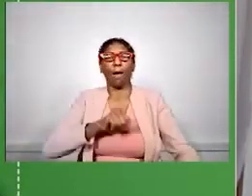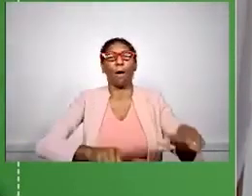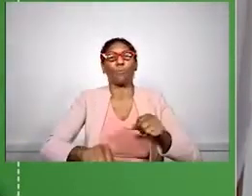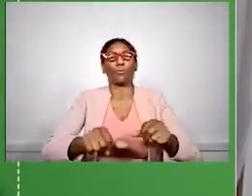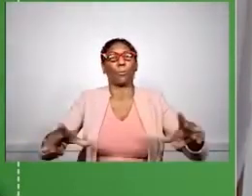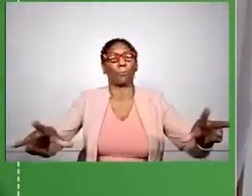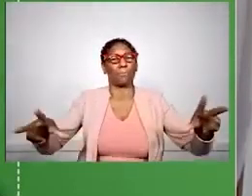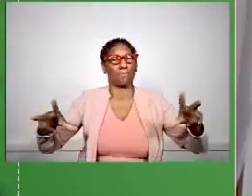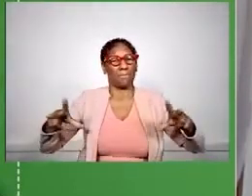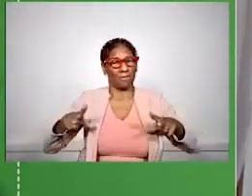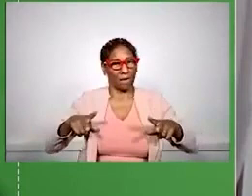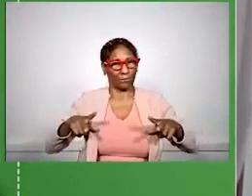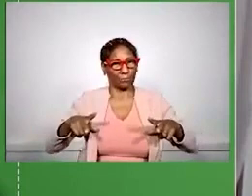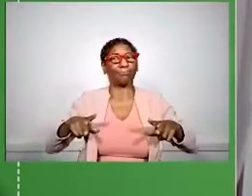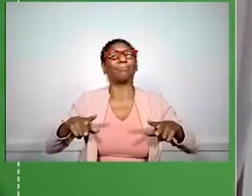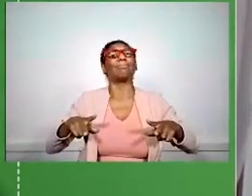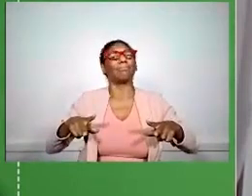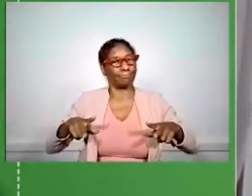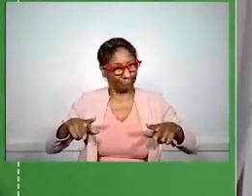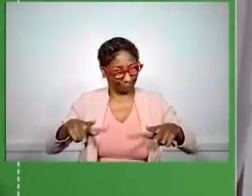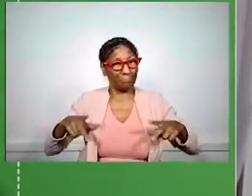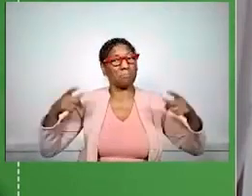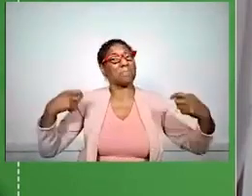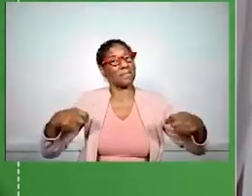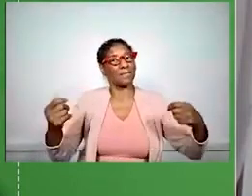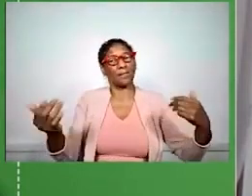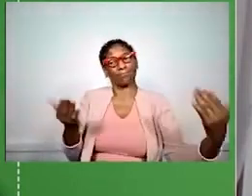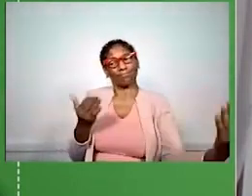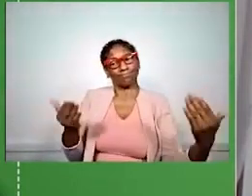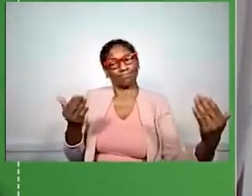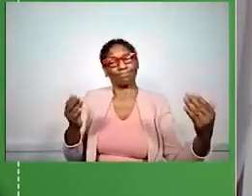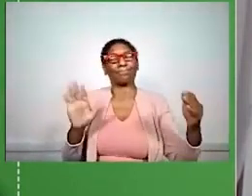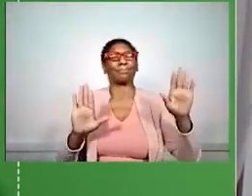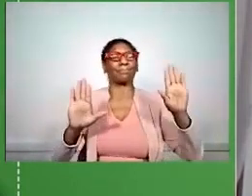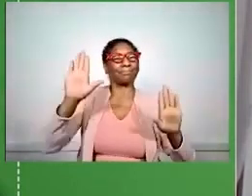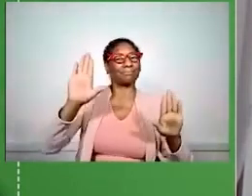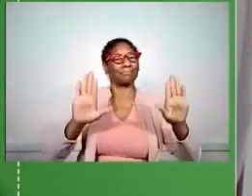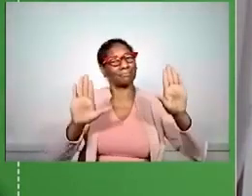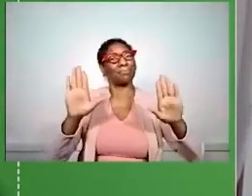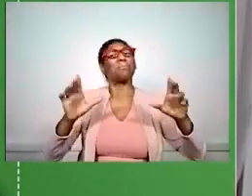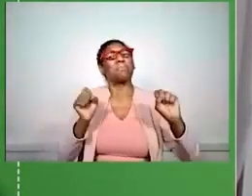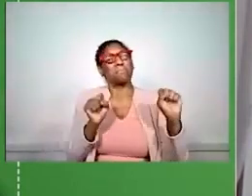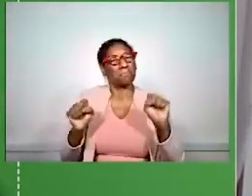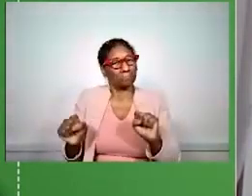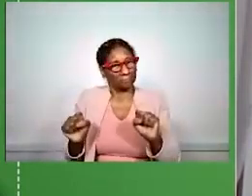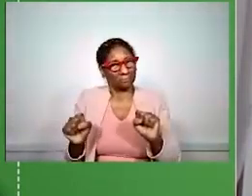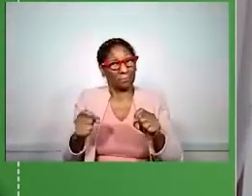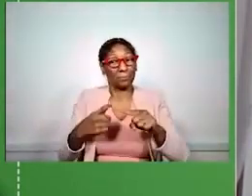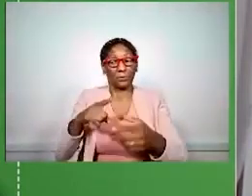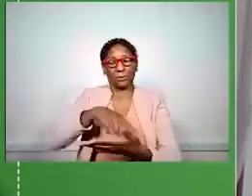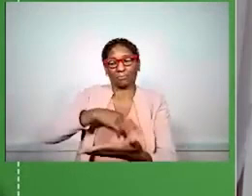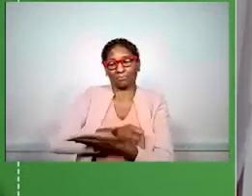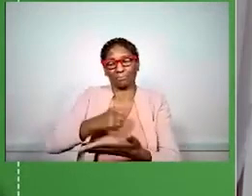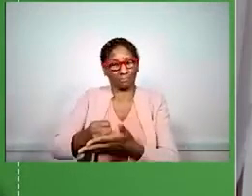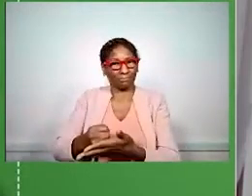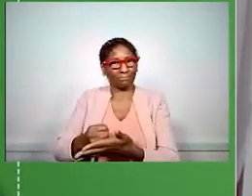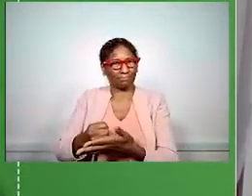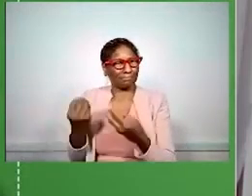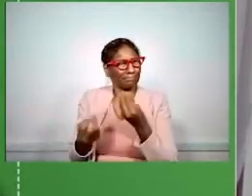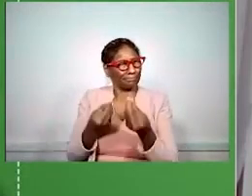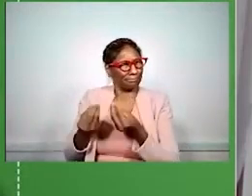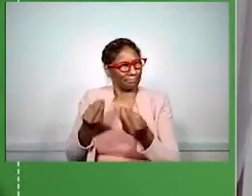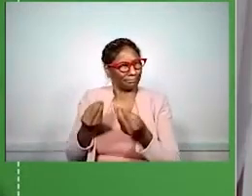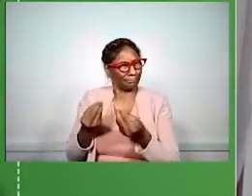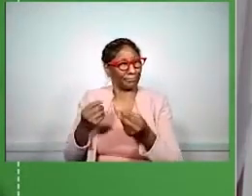2033 noventa porcento das residências do Brasil terão que ter saneamento básico e sem por cento acesso a água então isso é um ponto Positivo